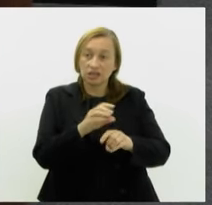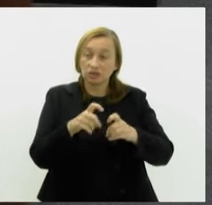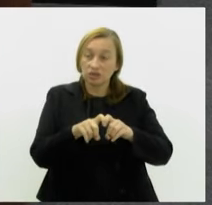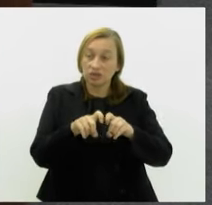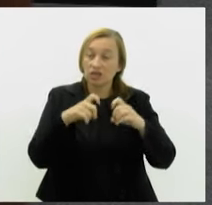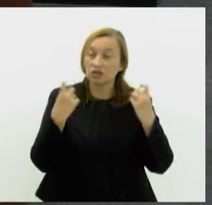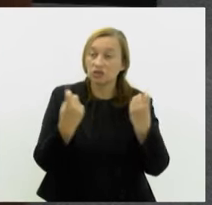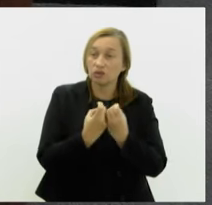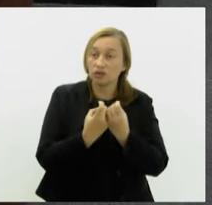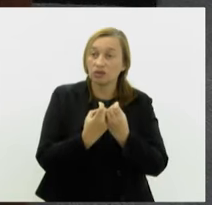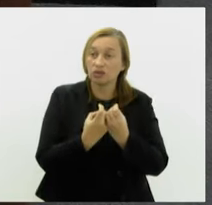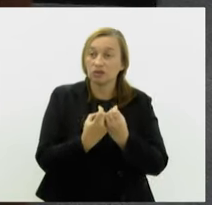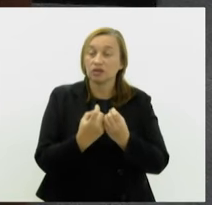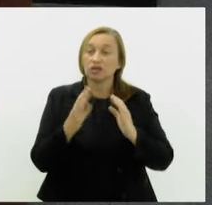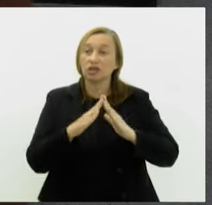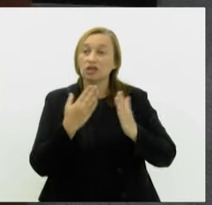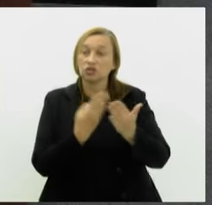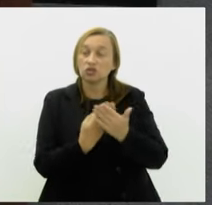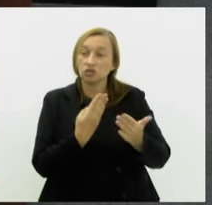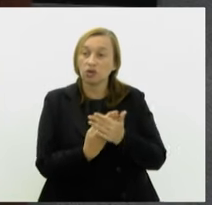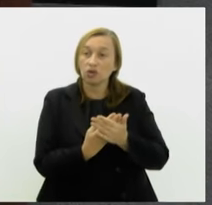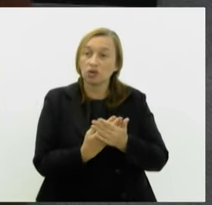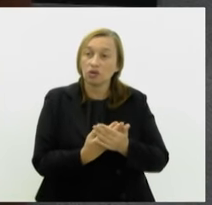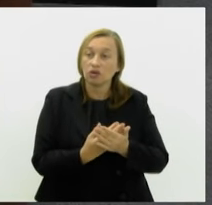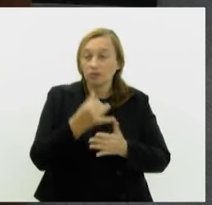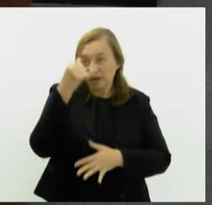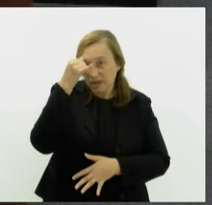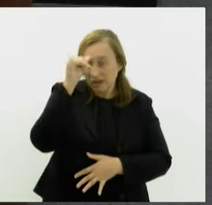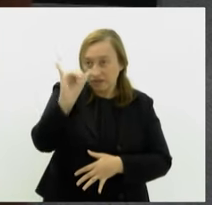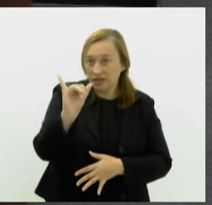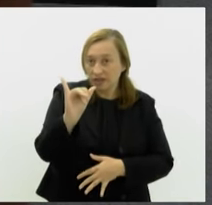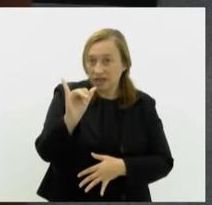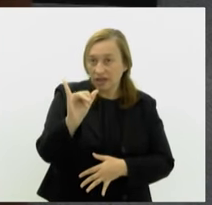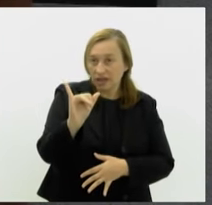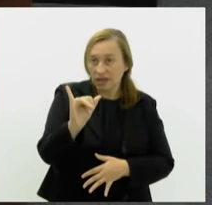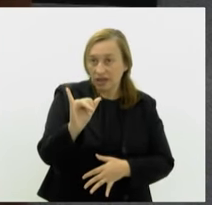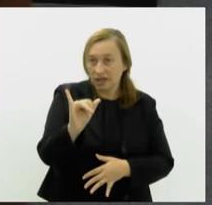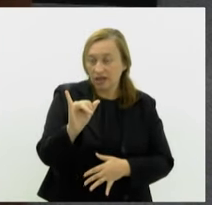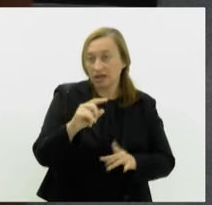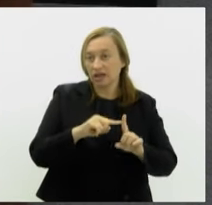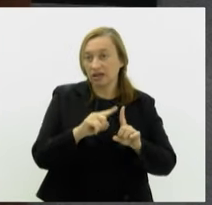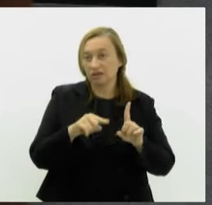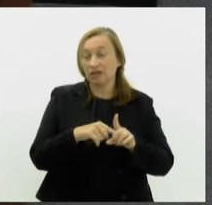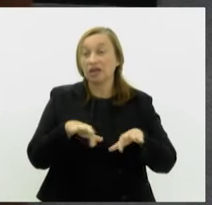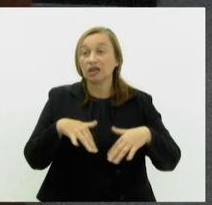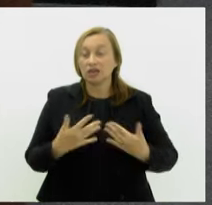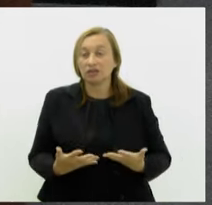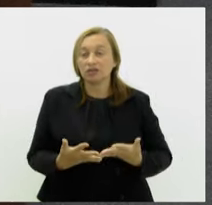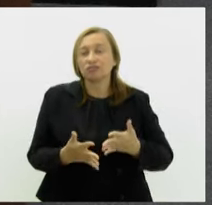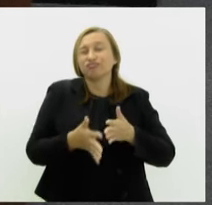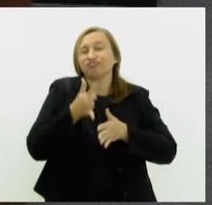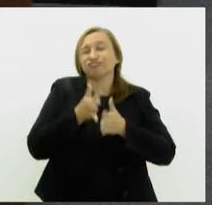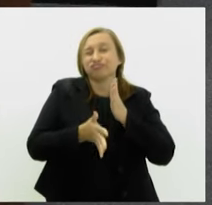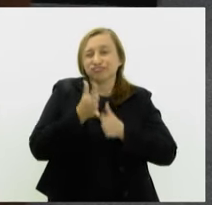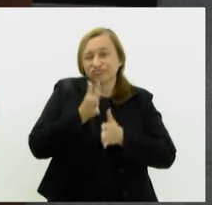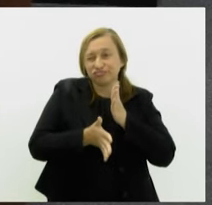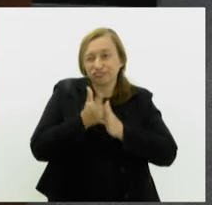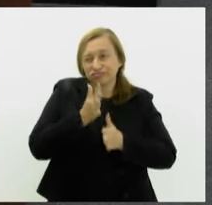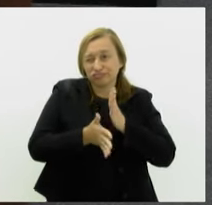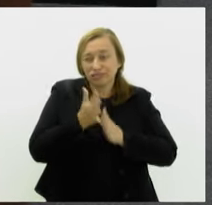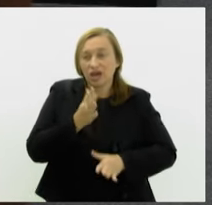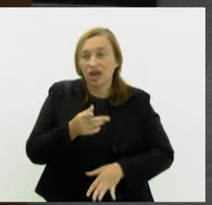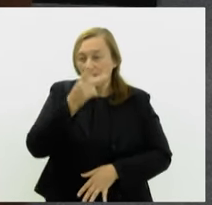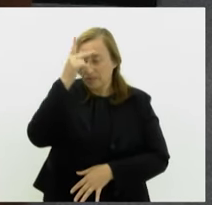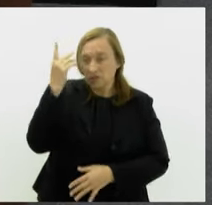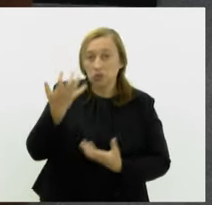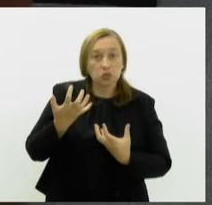as técnicas de prevenção da contracepção. Então fica, deputada Renata, uma situação complexa. A pessoa não